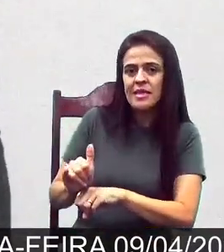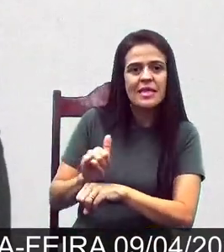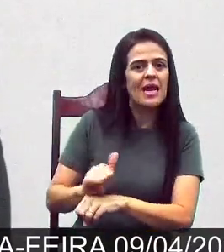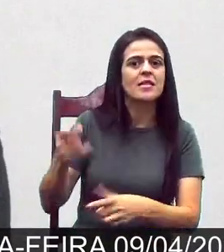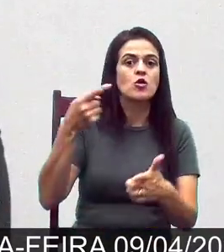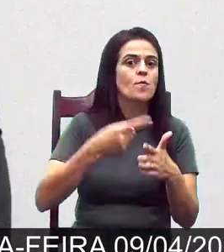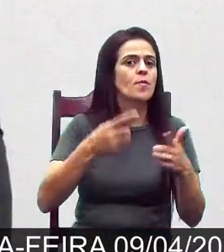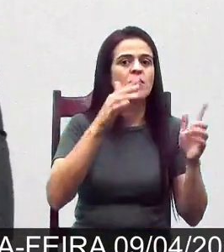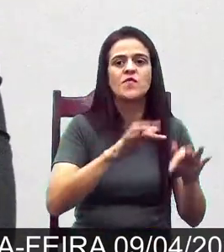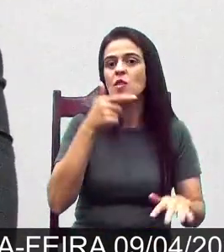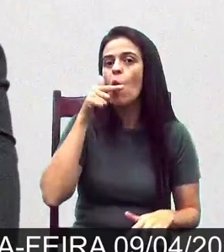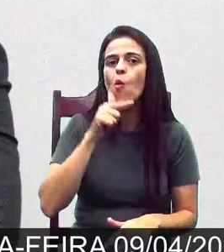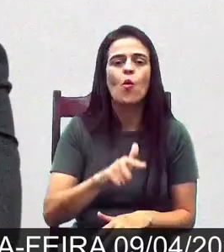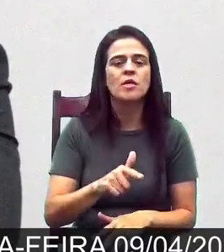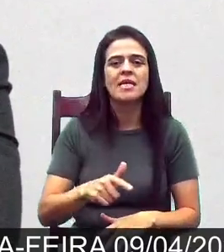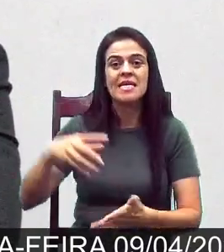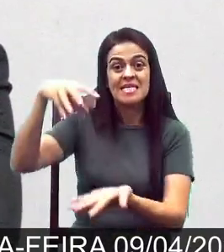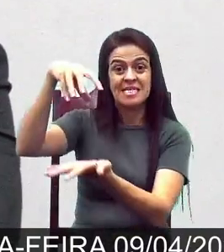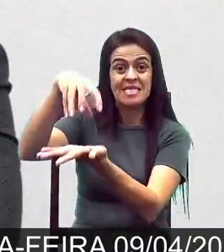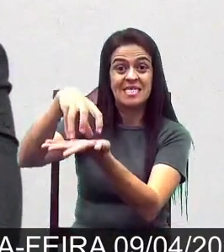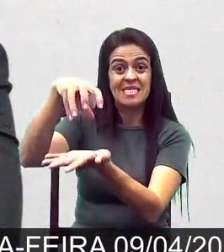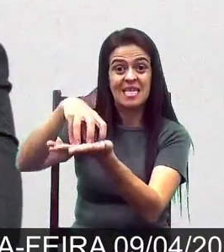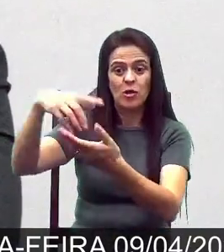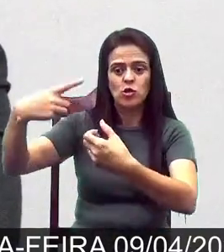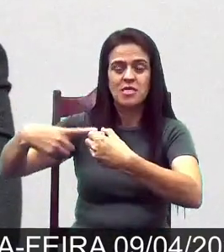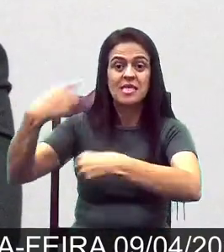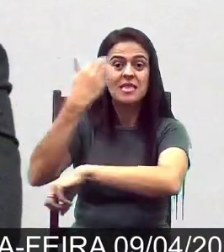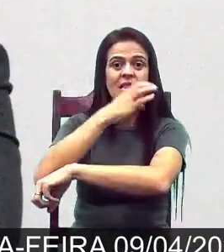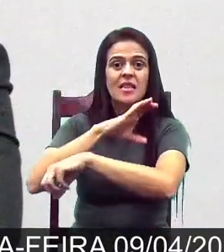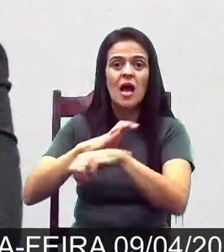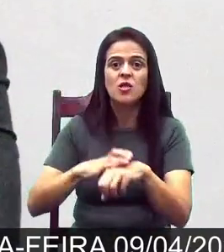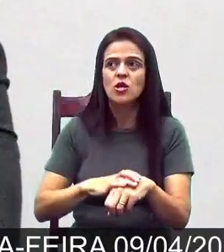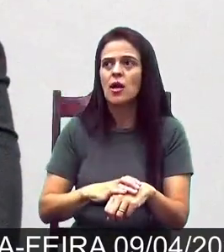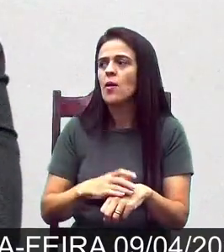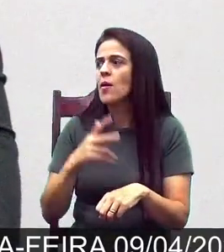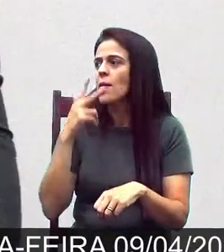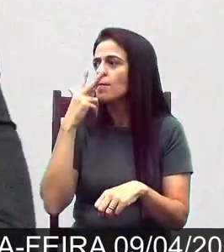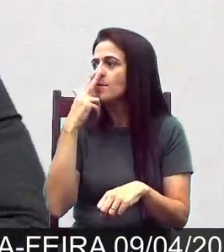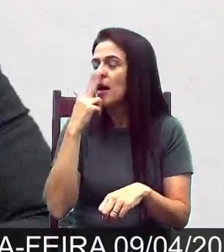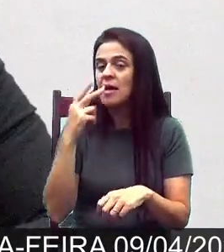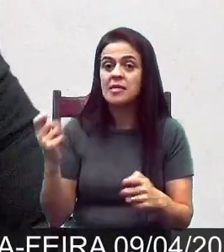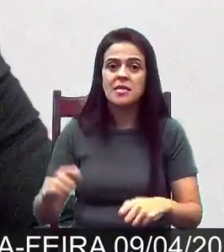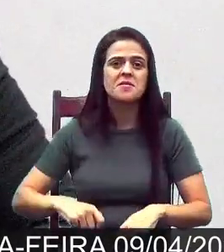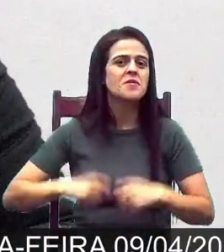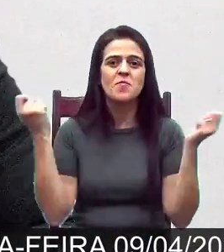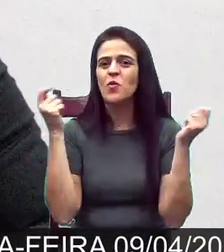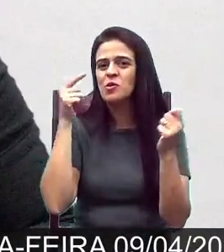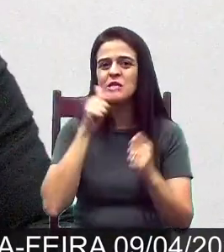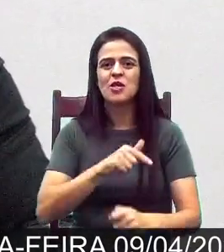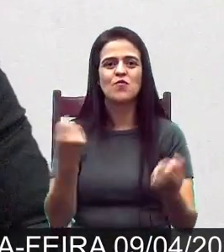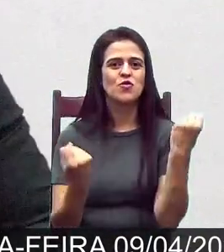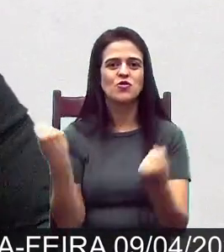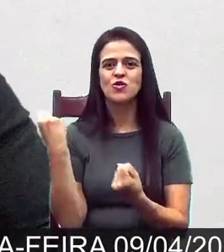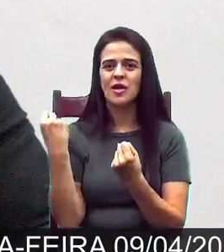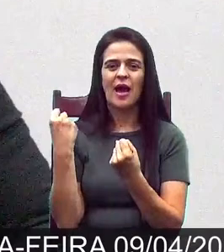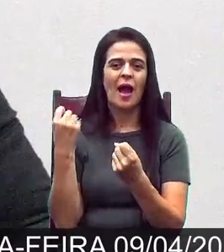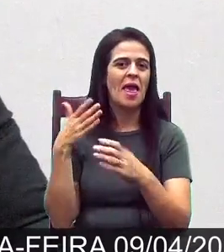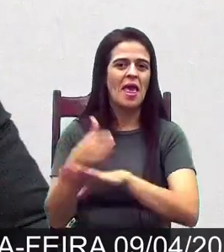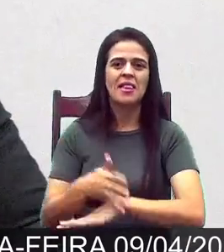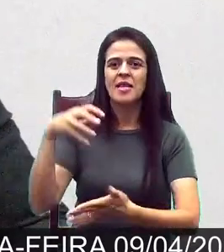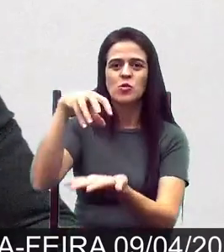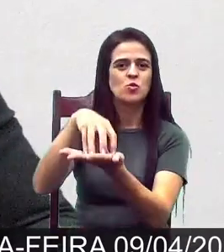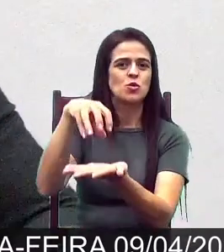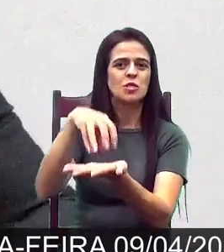esse problema. O centro de Catalão está quase que humanamente impossível de você trafegar